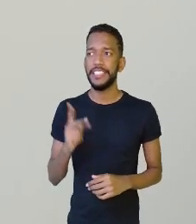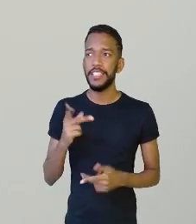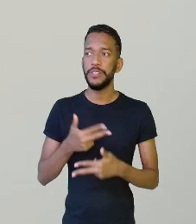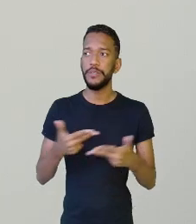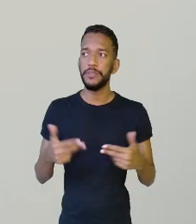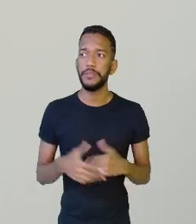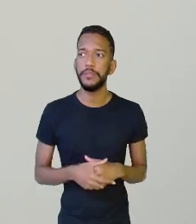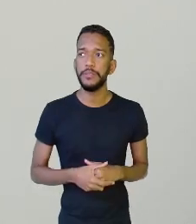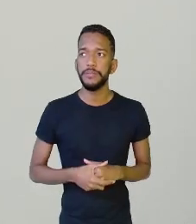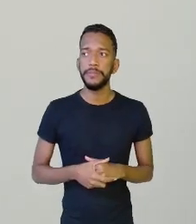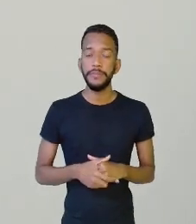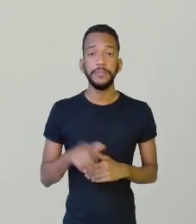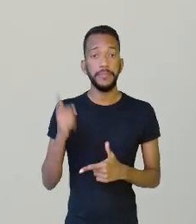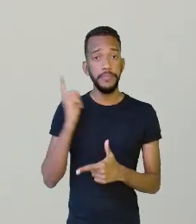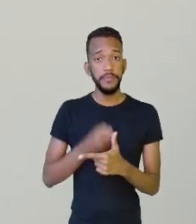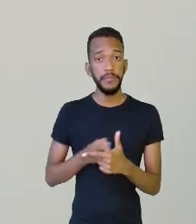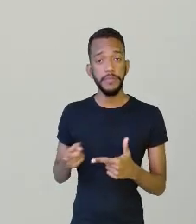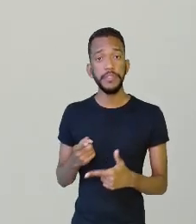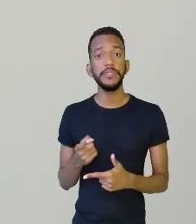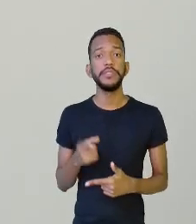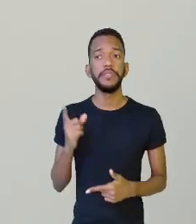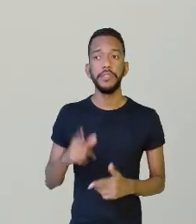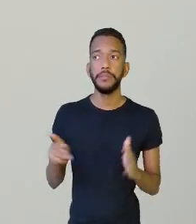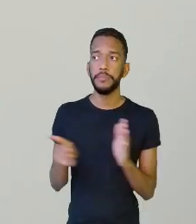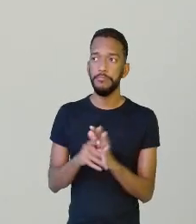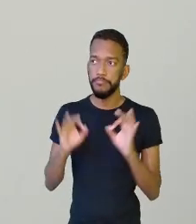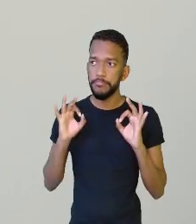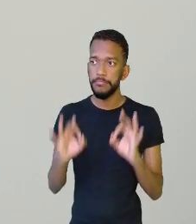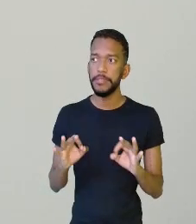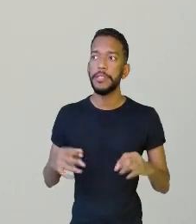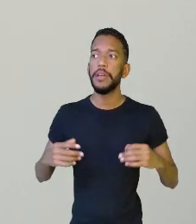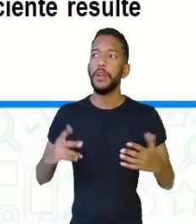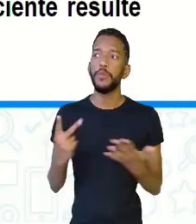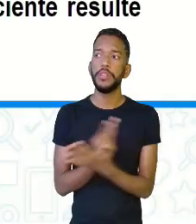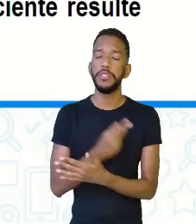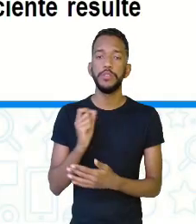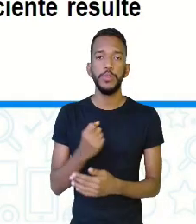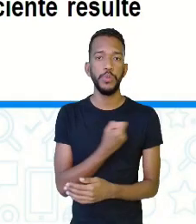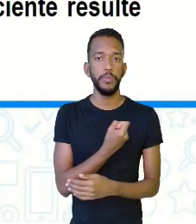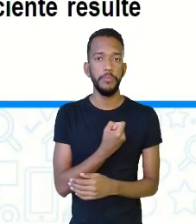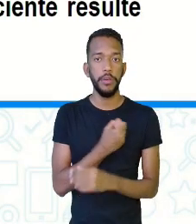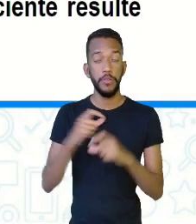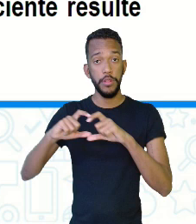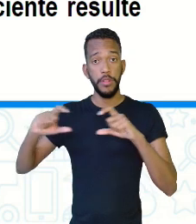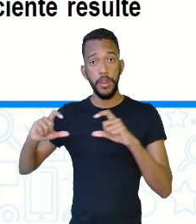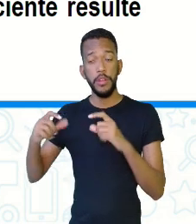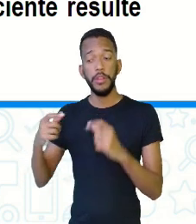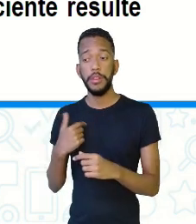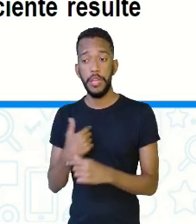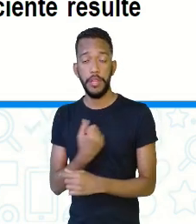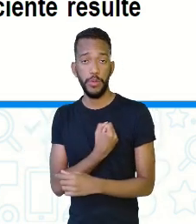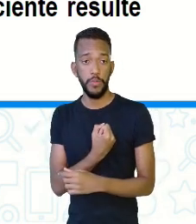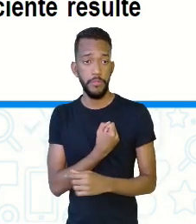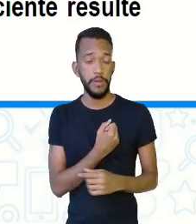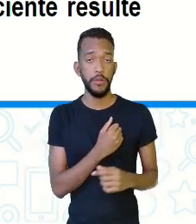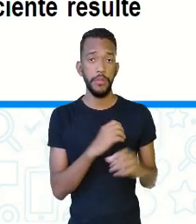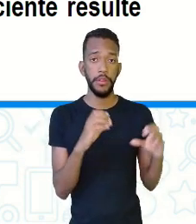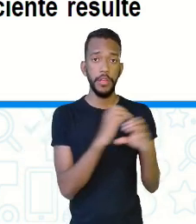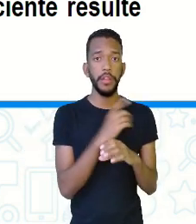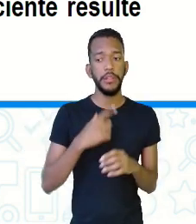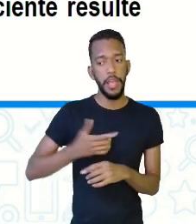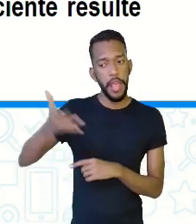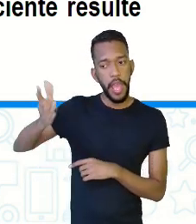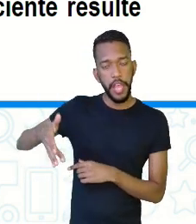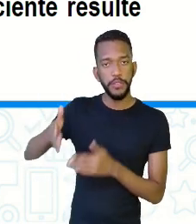caixa. Uma divisão não exata acontece quando o número inteiro é dividido por outro número inteiro e há resto